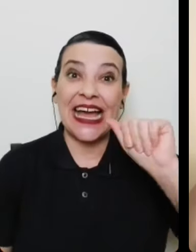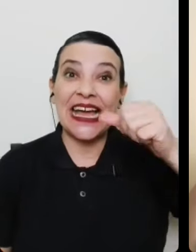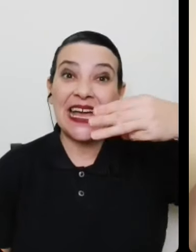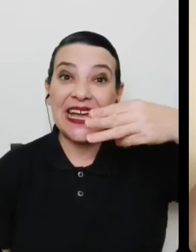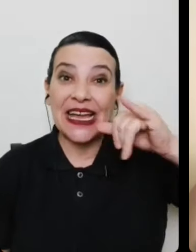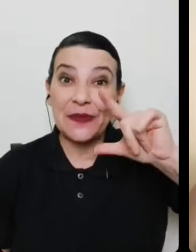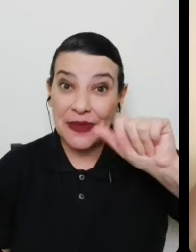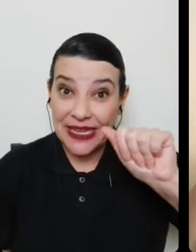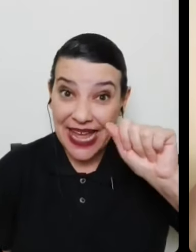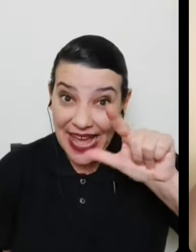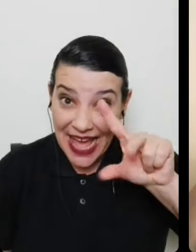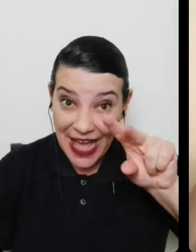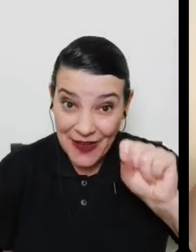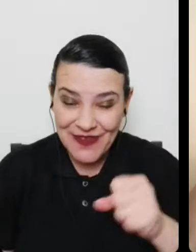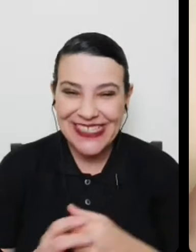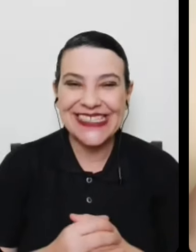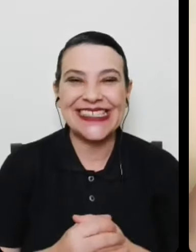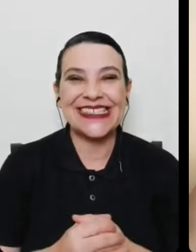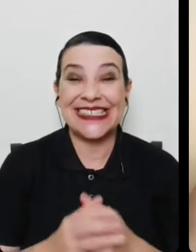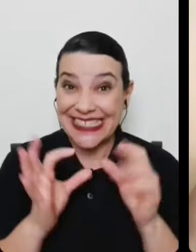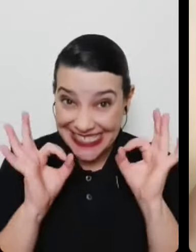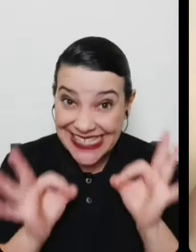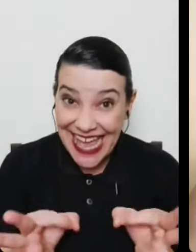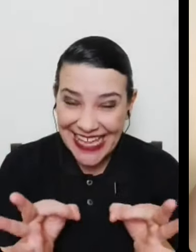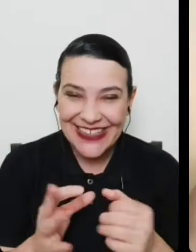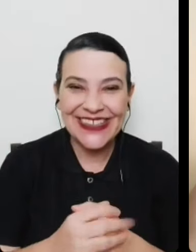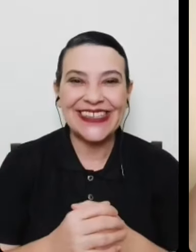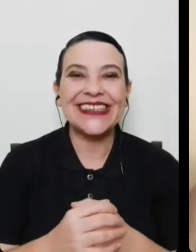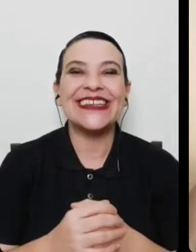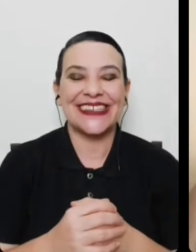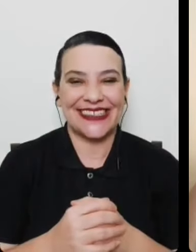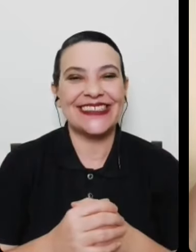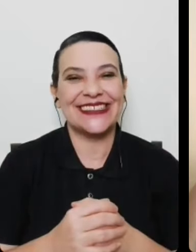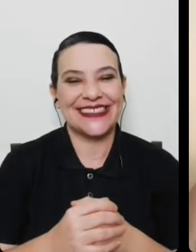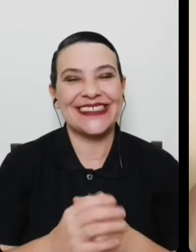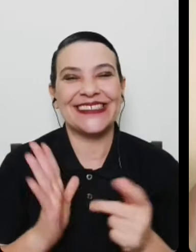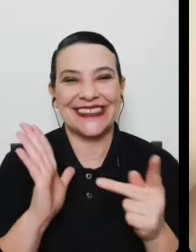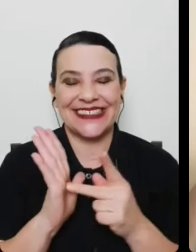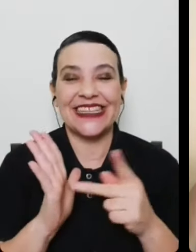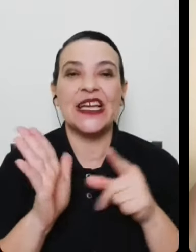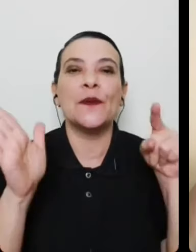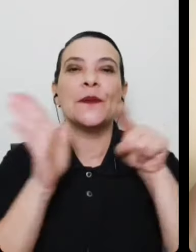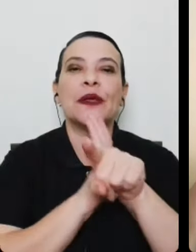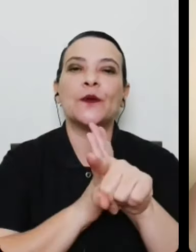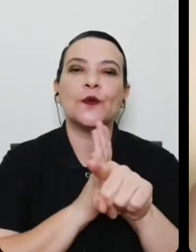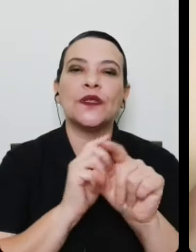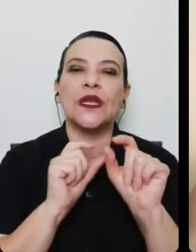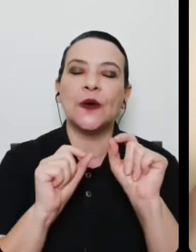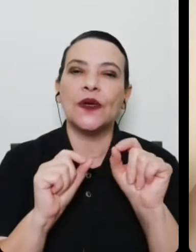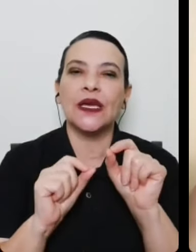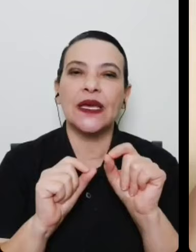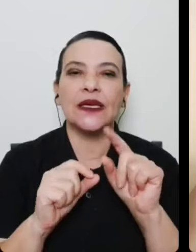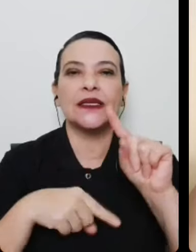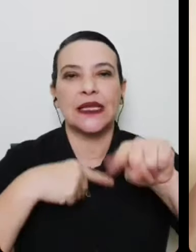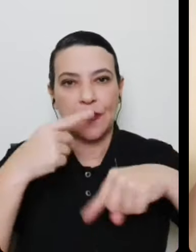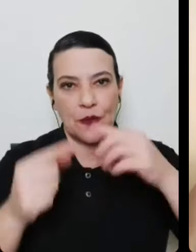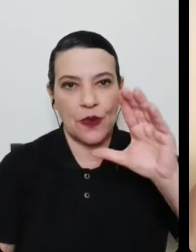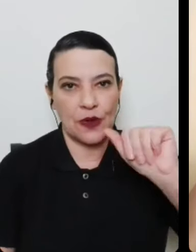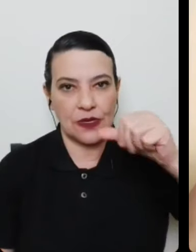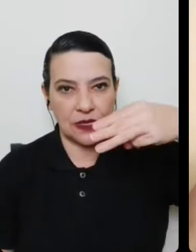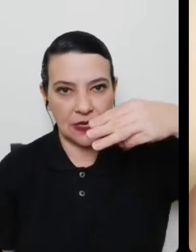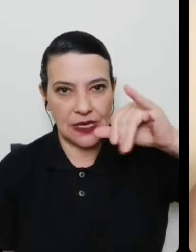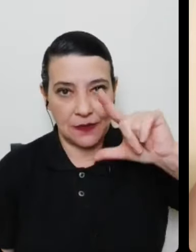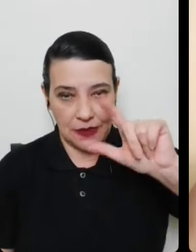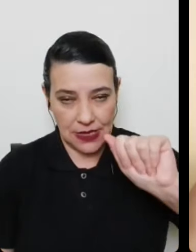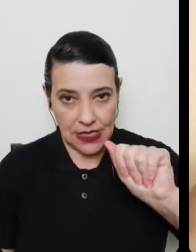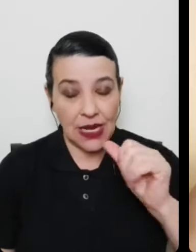do. A Não, Camila, sério? Né? Que a pergunta dela se desdobra. Camila, depois, se eu